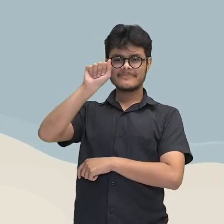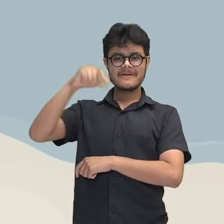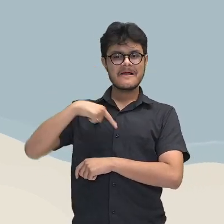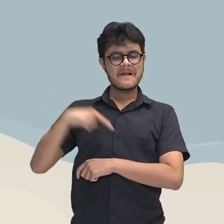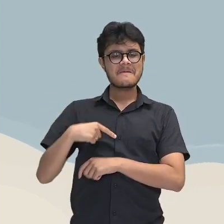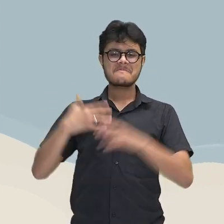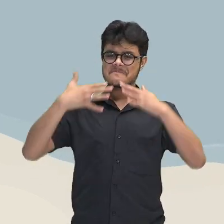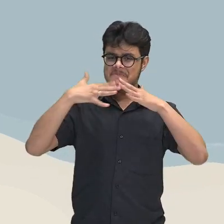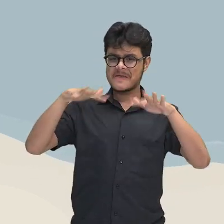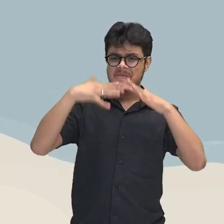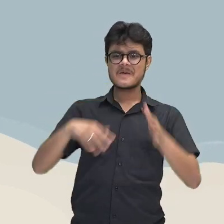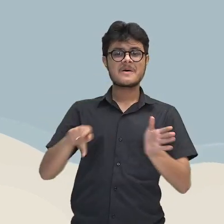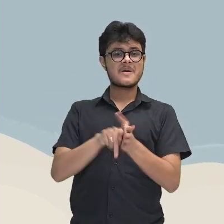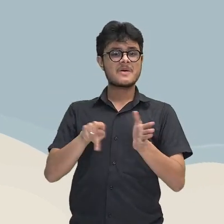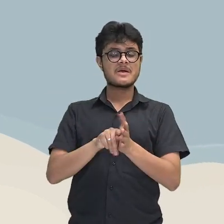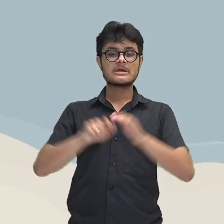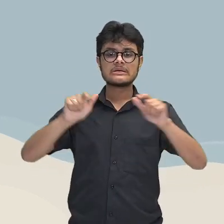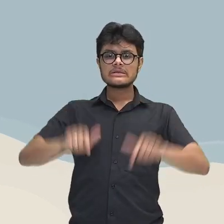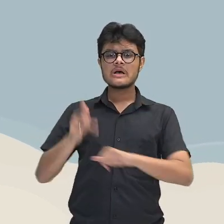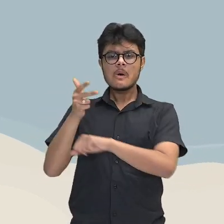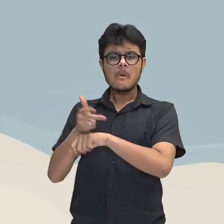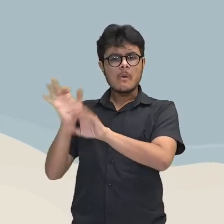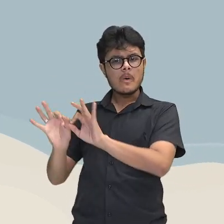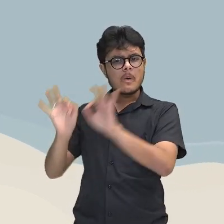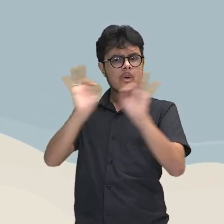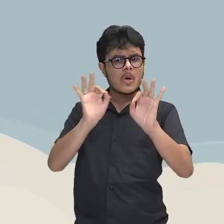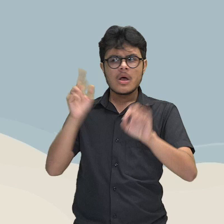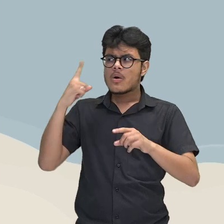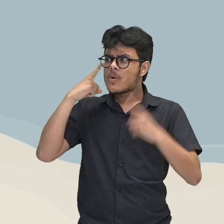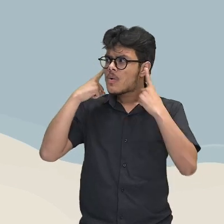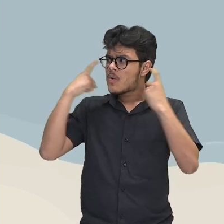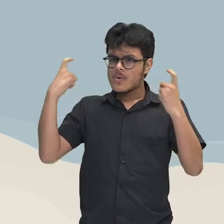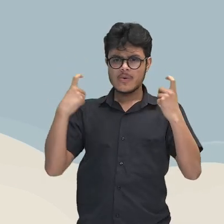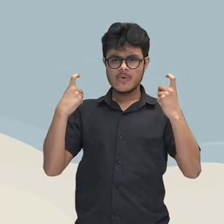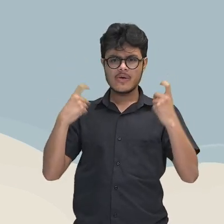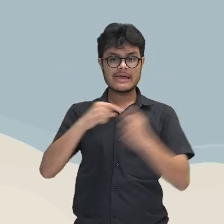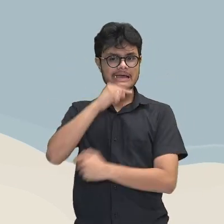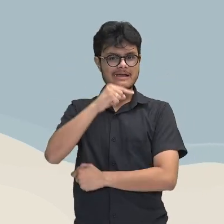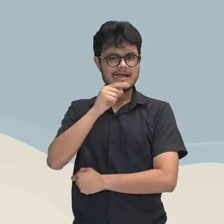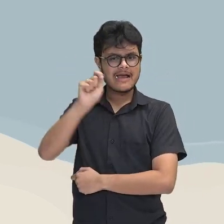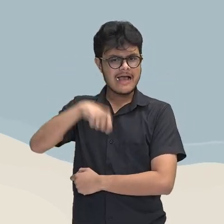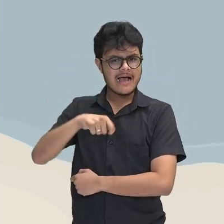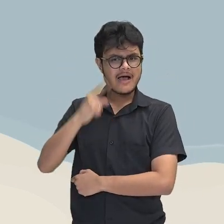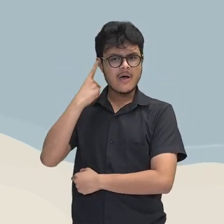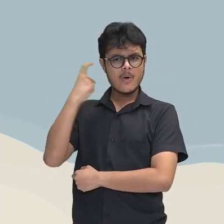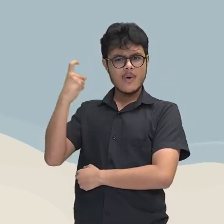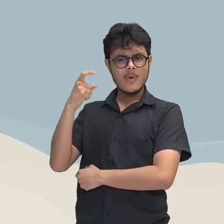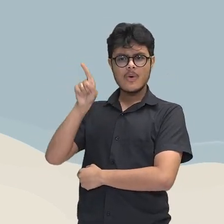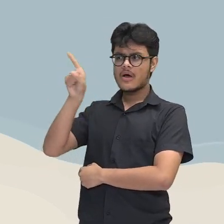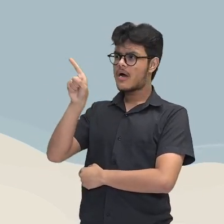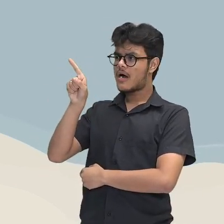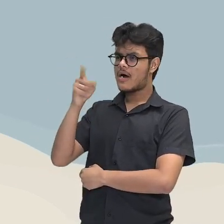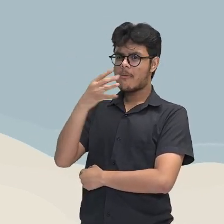muito acostumado, e um ambiente onde tem muitos barulhos. Vocês conseguem ouvir?